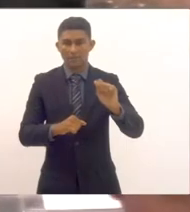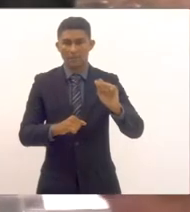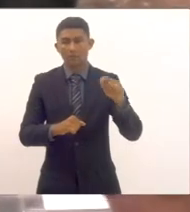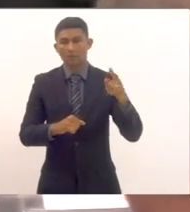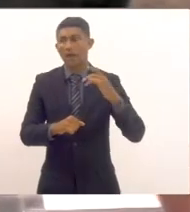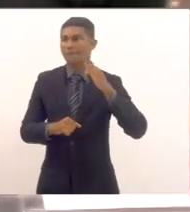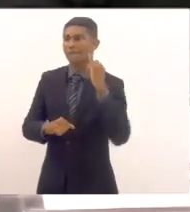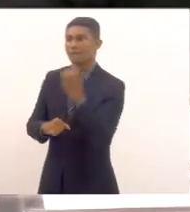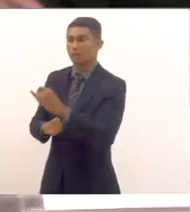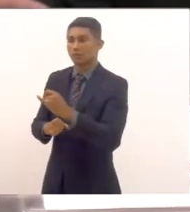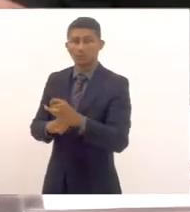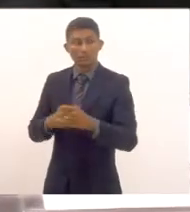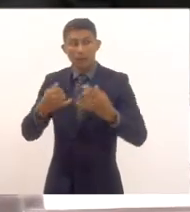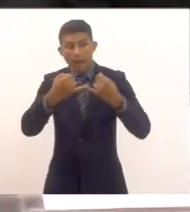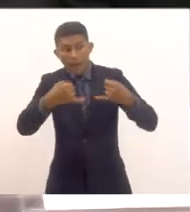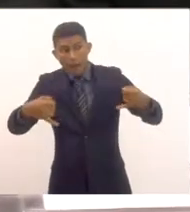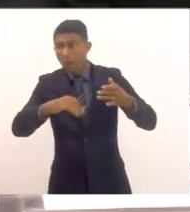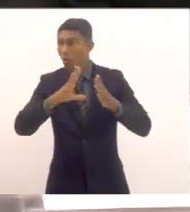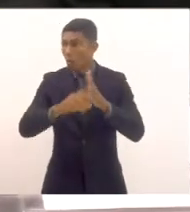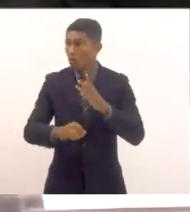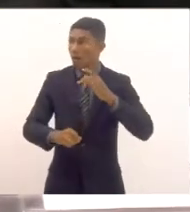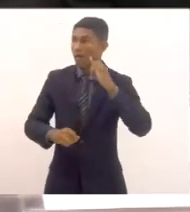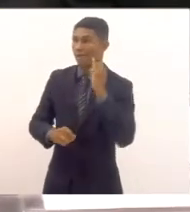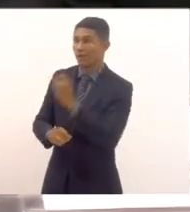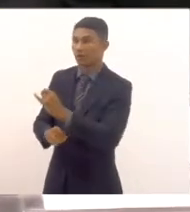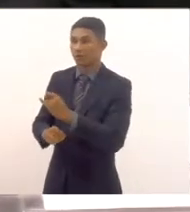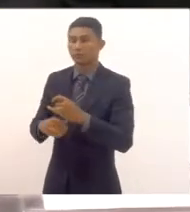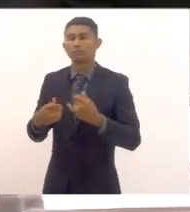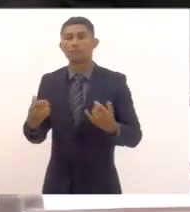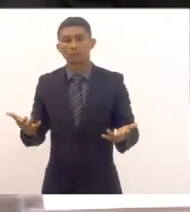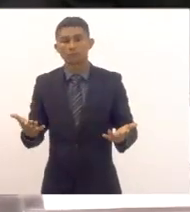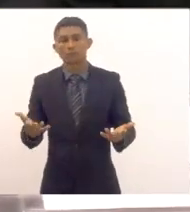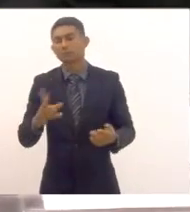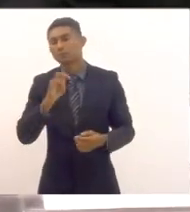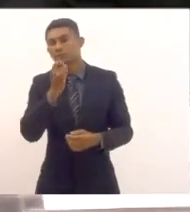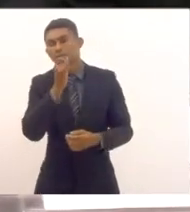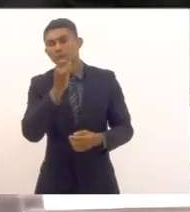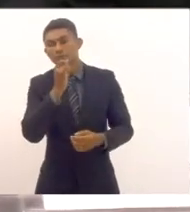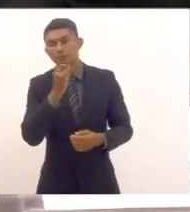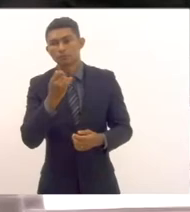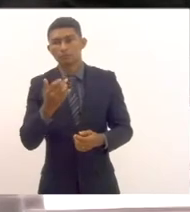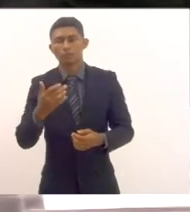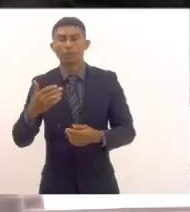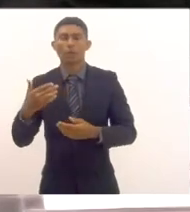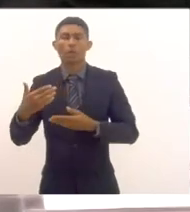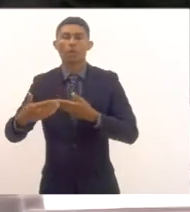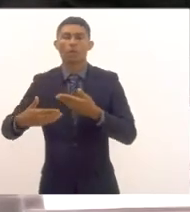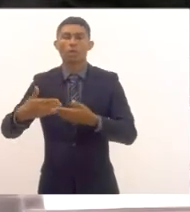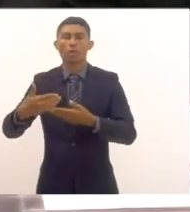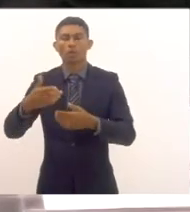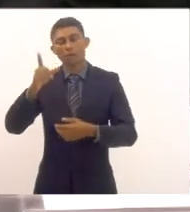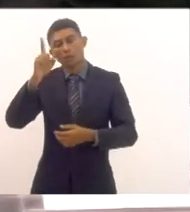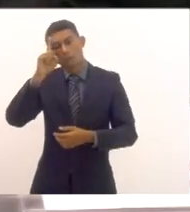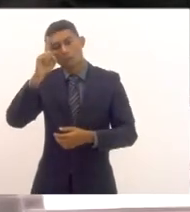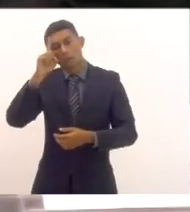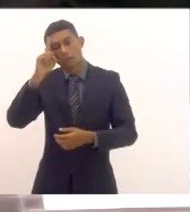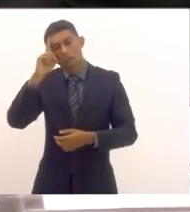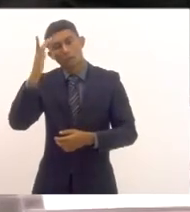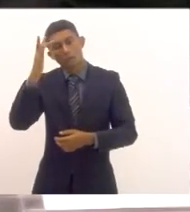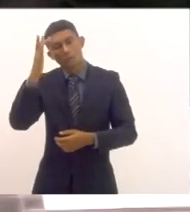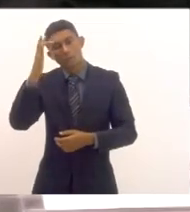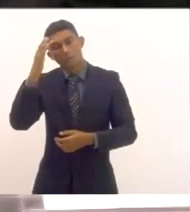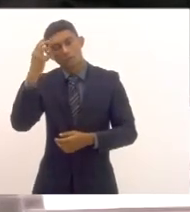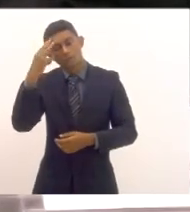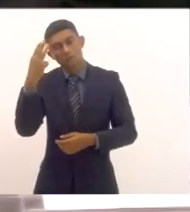a perícia feita imediatamente ou recebe a informação escuta o termo do tem a pessoa vai ser feita daqui a três quatro dias se